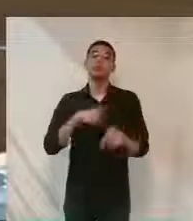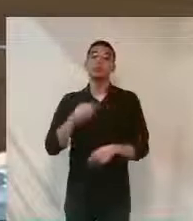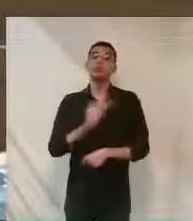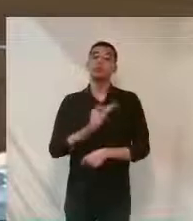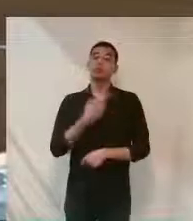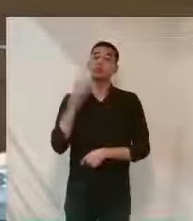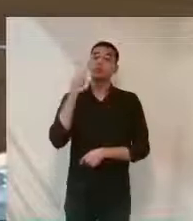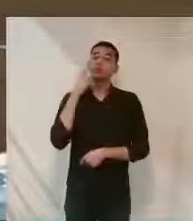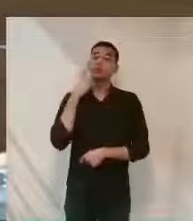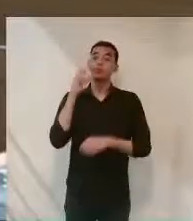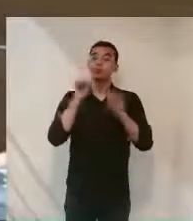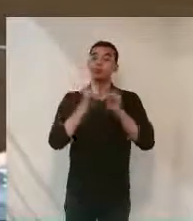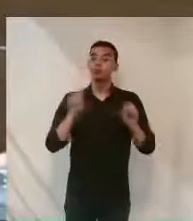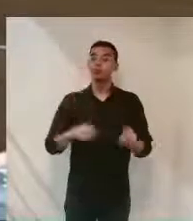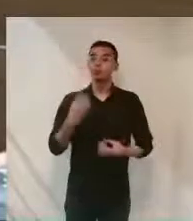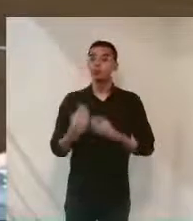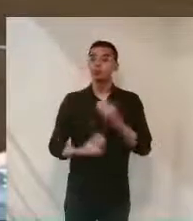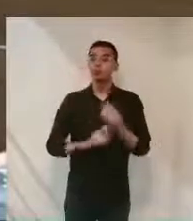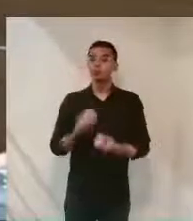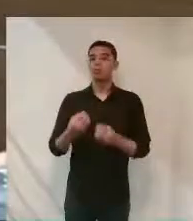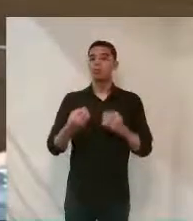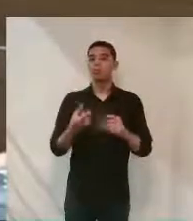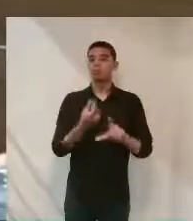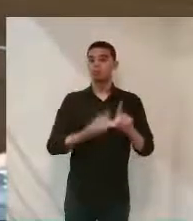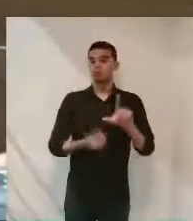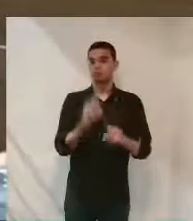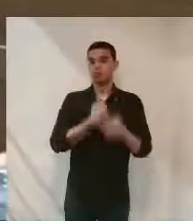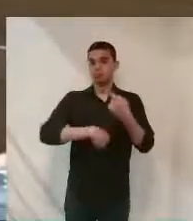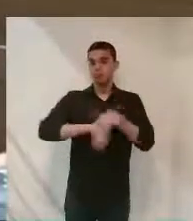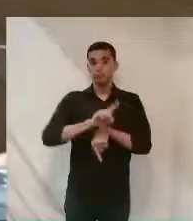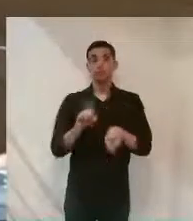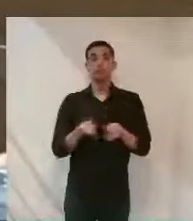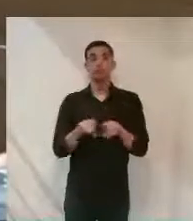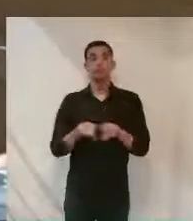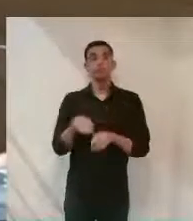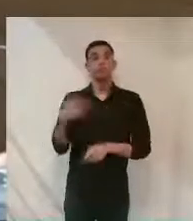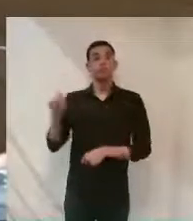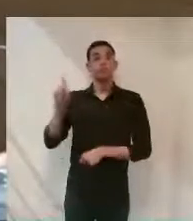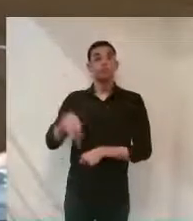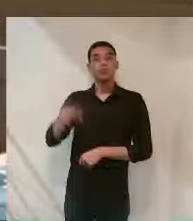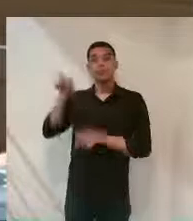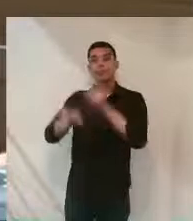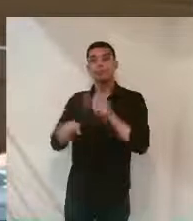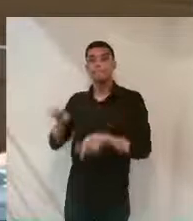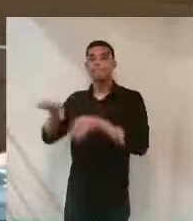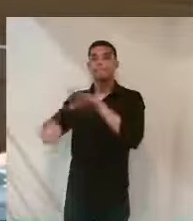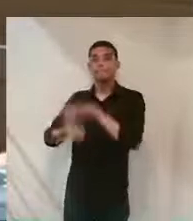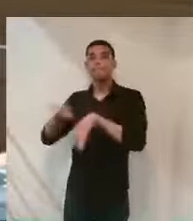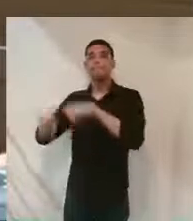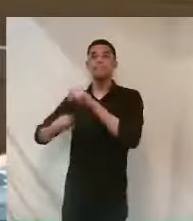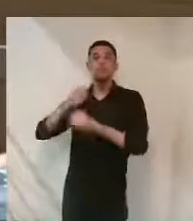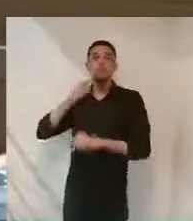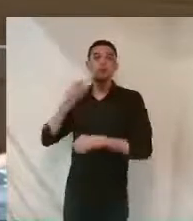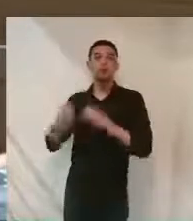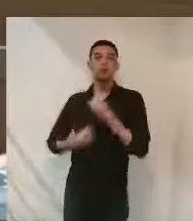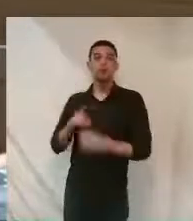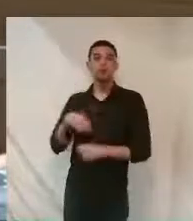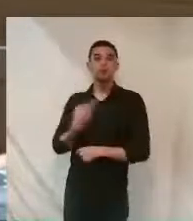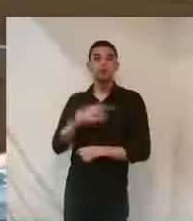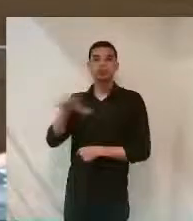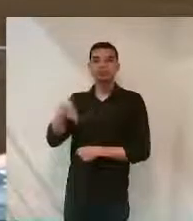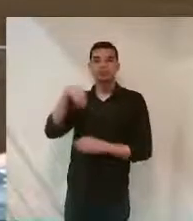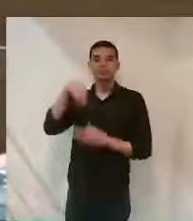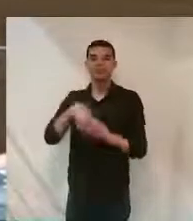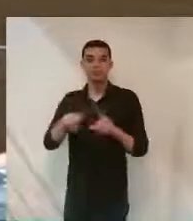reversa. A outra é a inclusão dos catadores, né, e catadoras, como citaram alguns promotores aqui, o